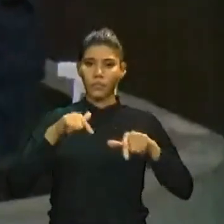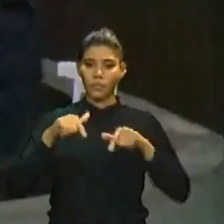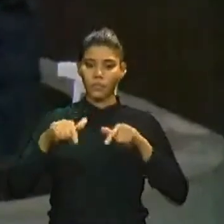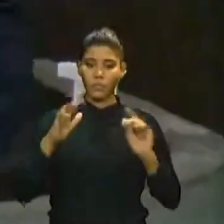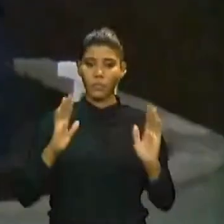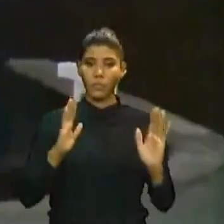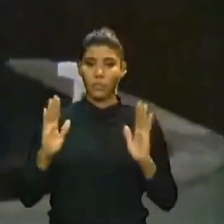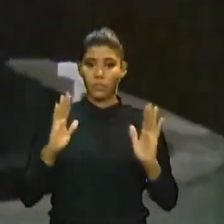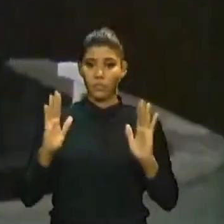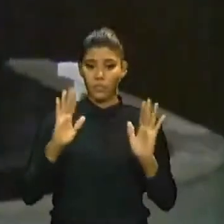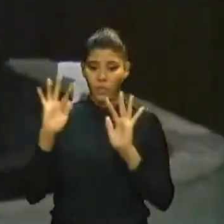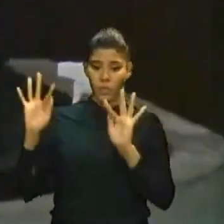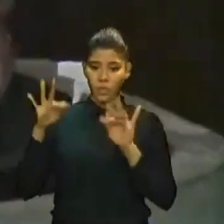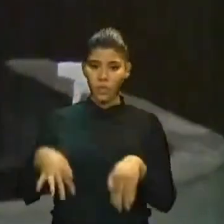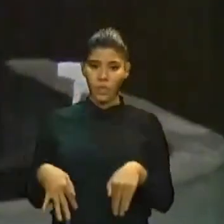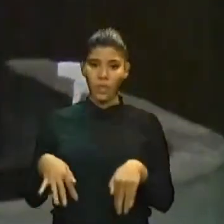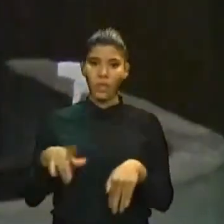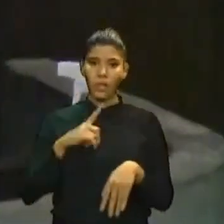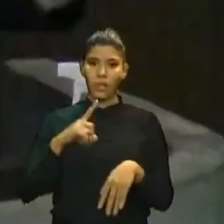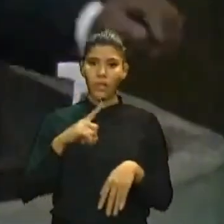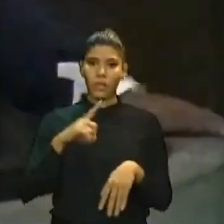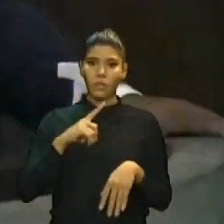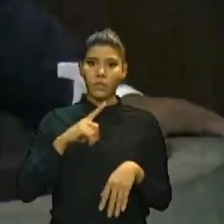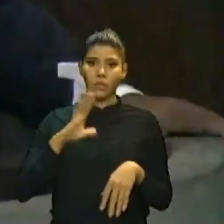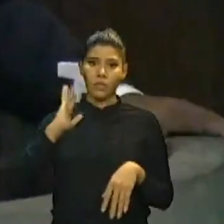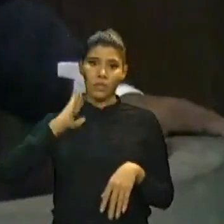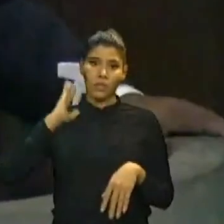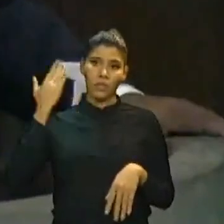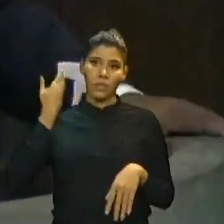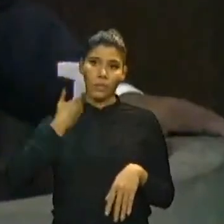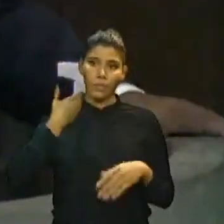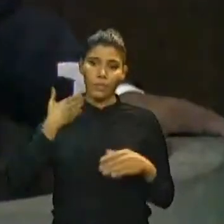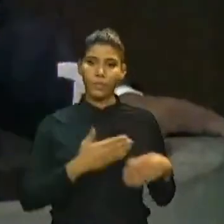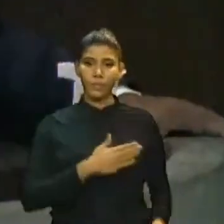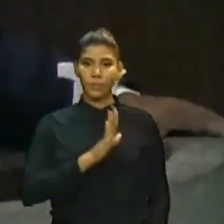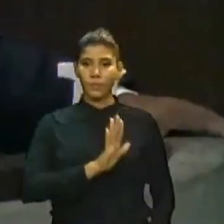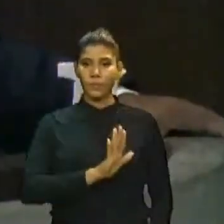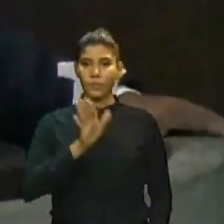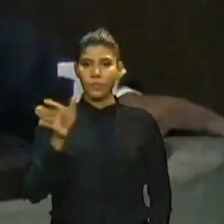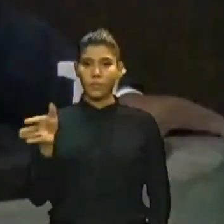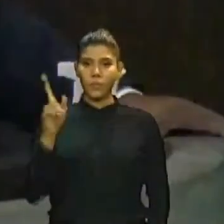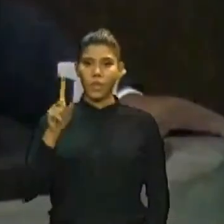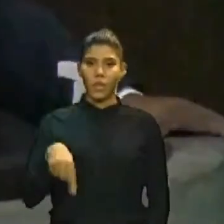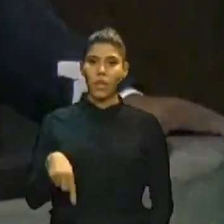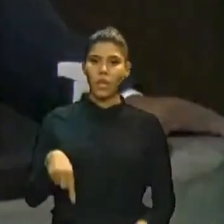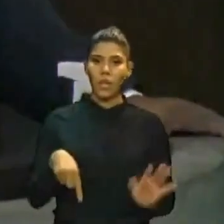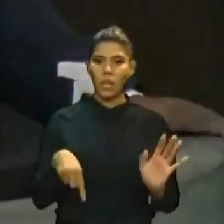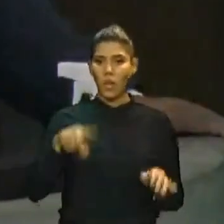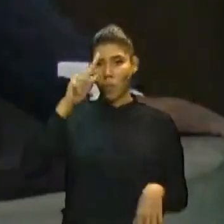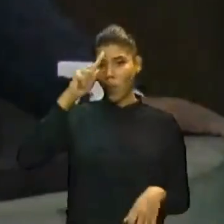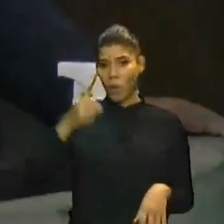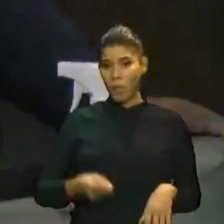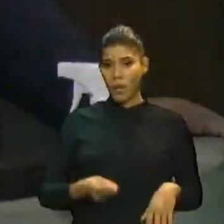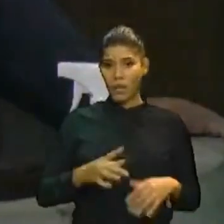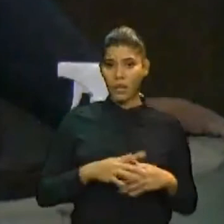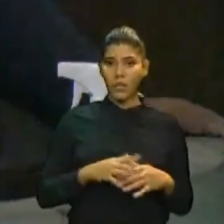expediente e que, ao final, pegam um procedimento e vão para uma delegacia, é a critério do seu comandante da unidade,